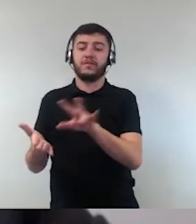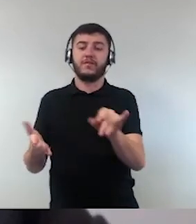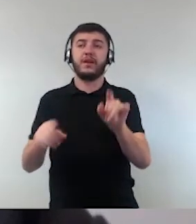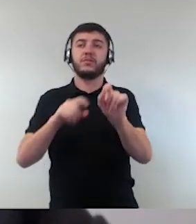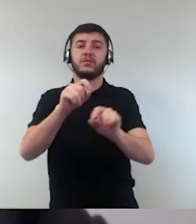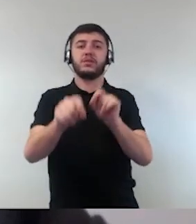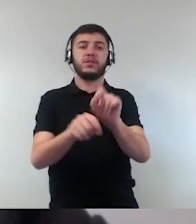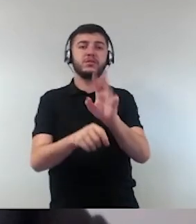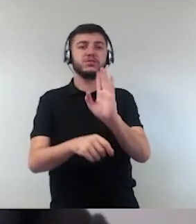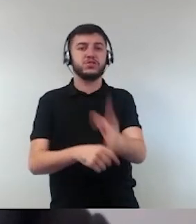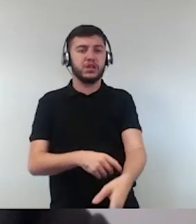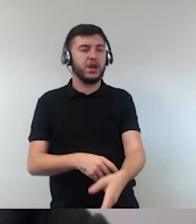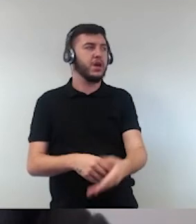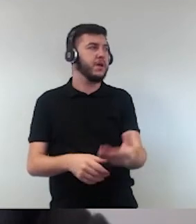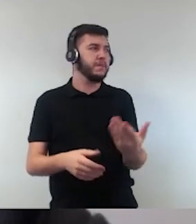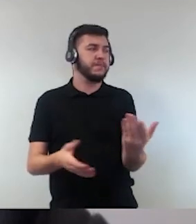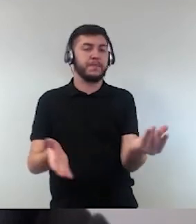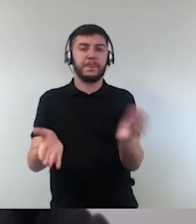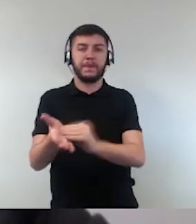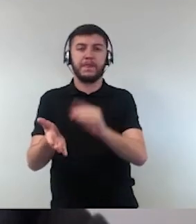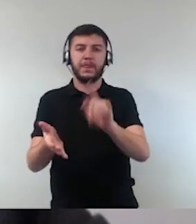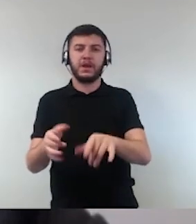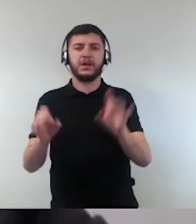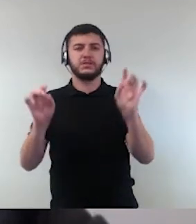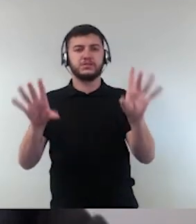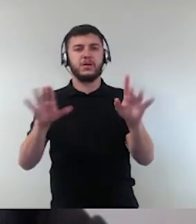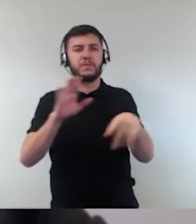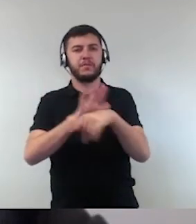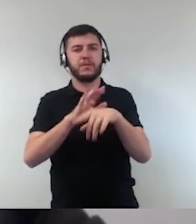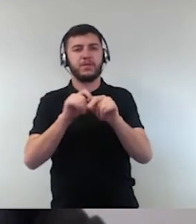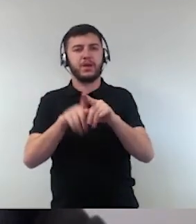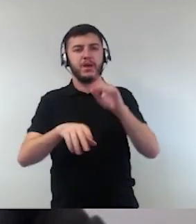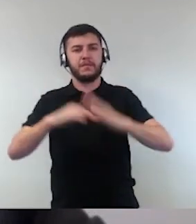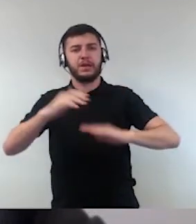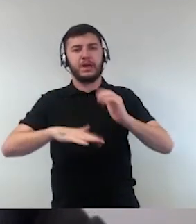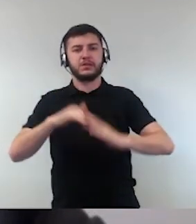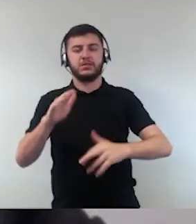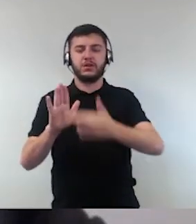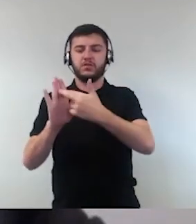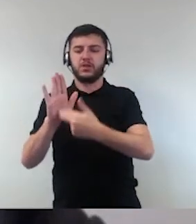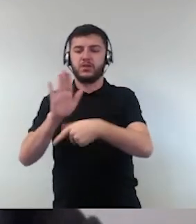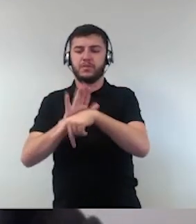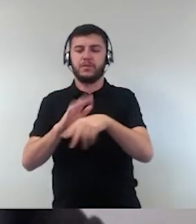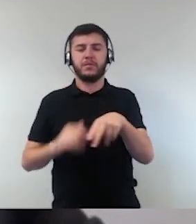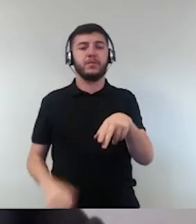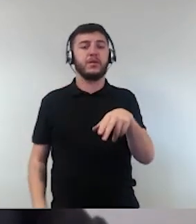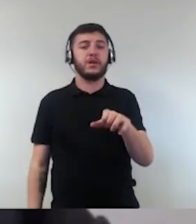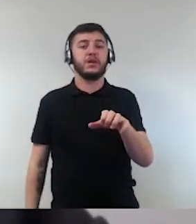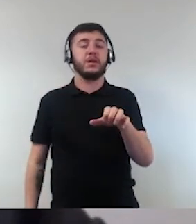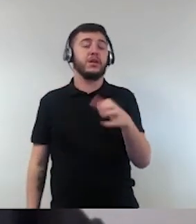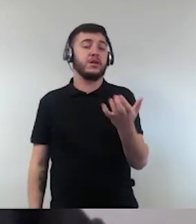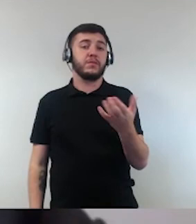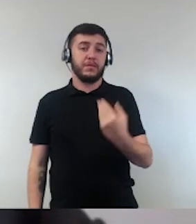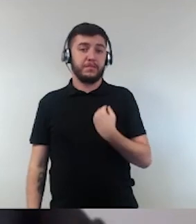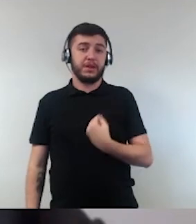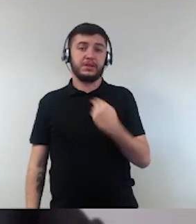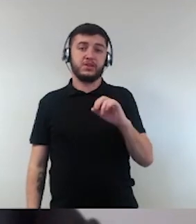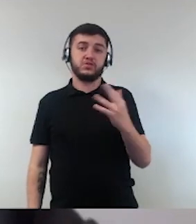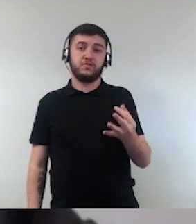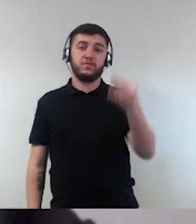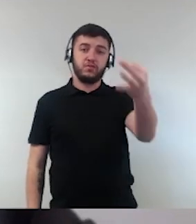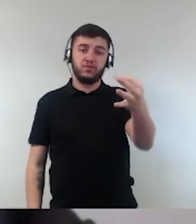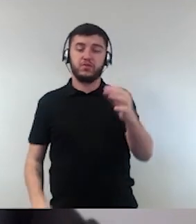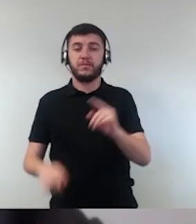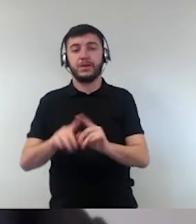ele já coloca que não só se aplica toda a regulação da ANEEL presente como a futura. E aí são mais de